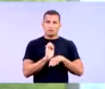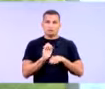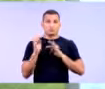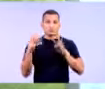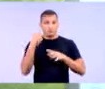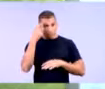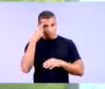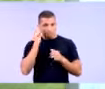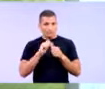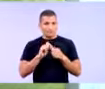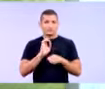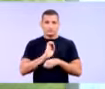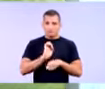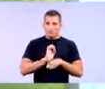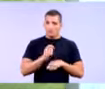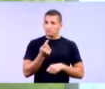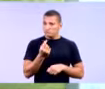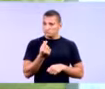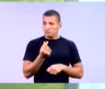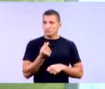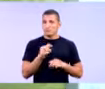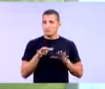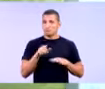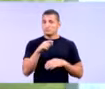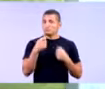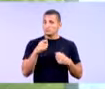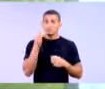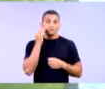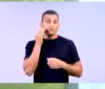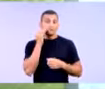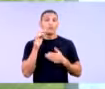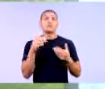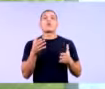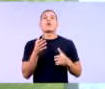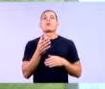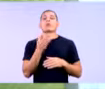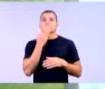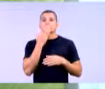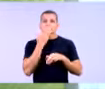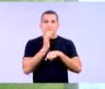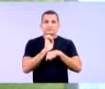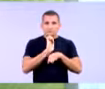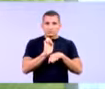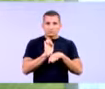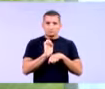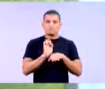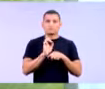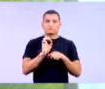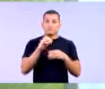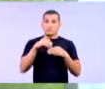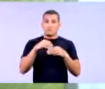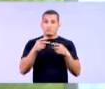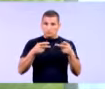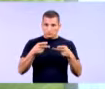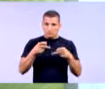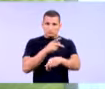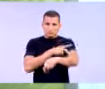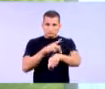remunerado, mas aí você tem que ver o tipo de estágio previsto lá no projeto pedagógico do curso. Se ele